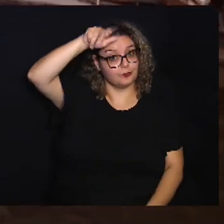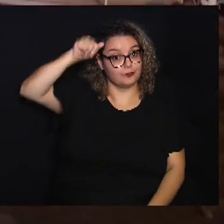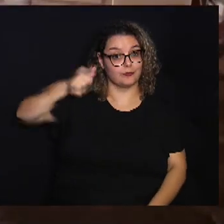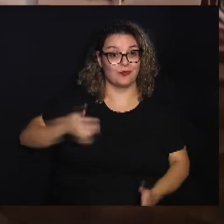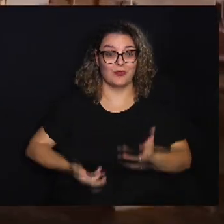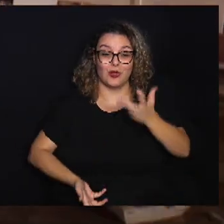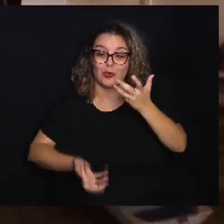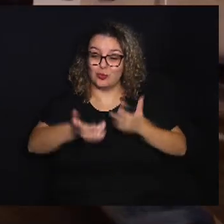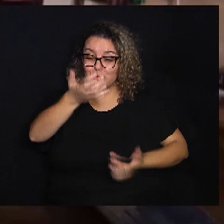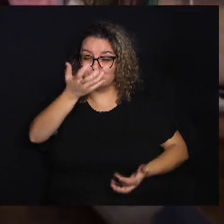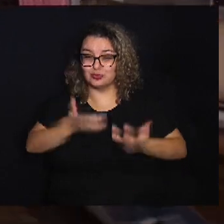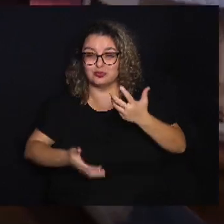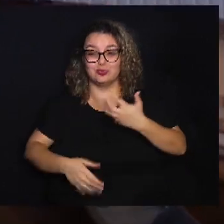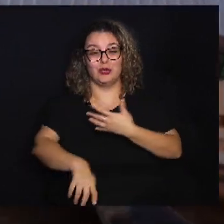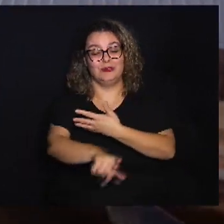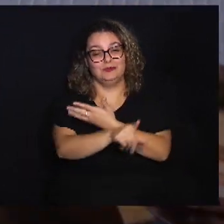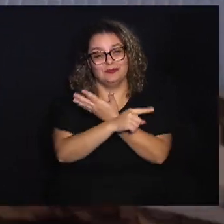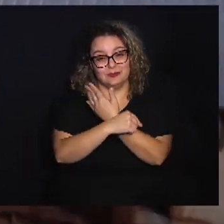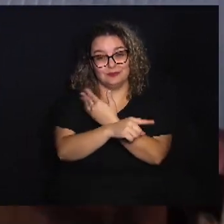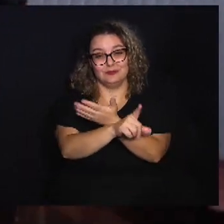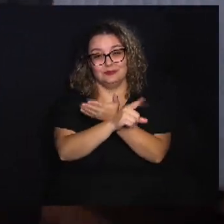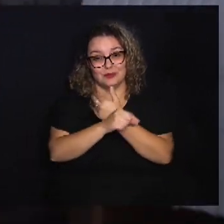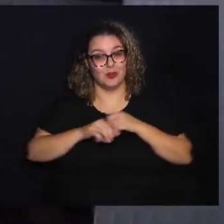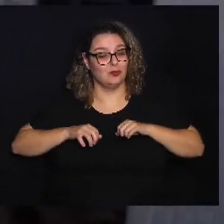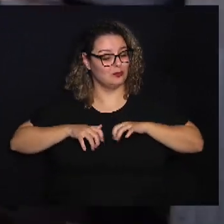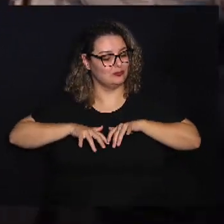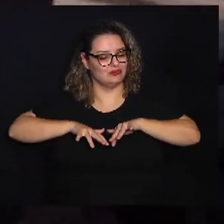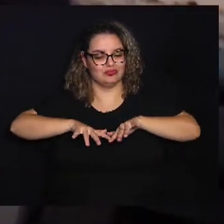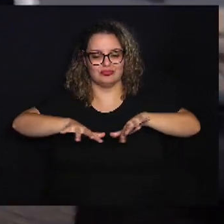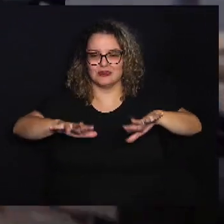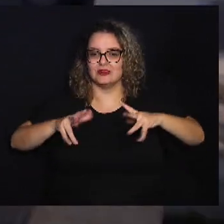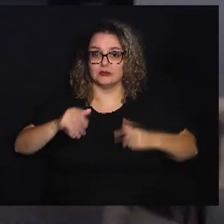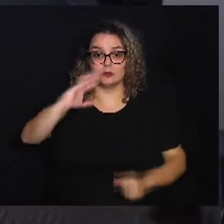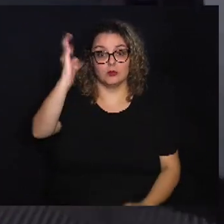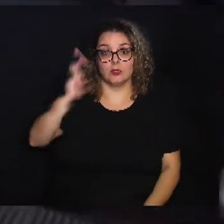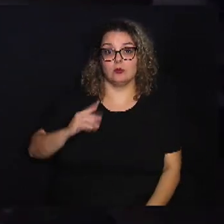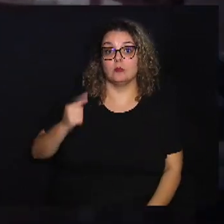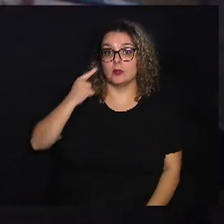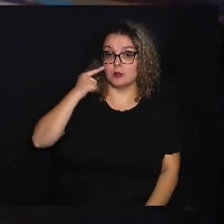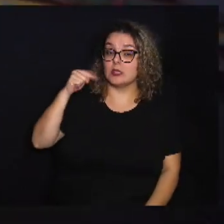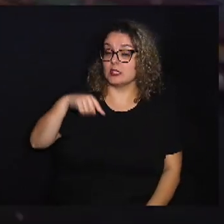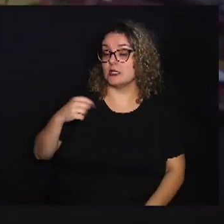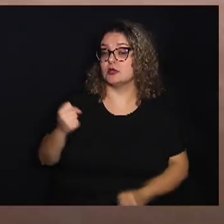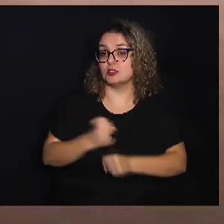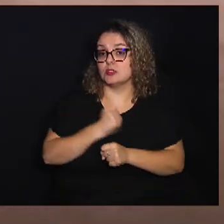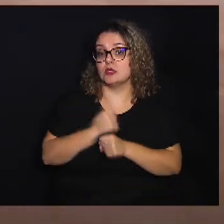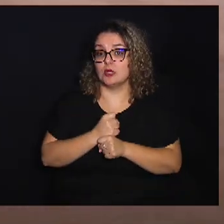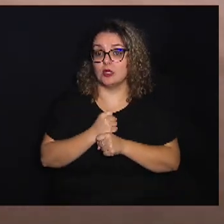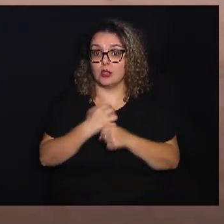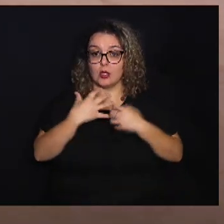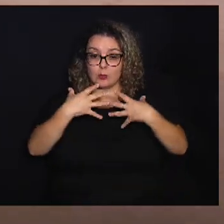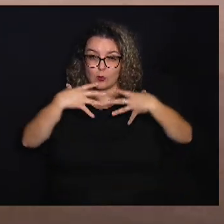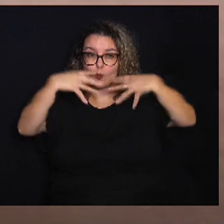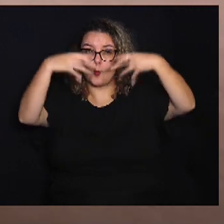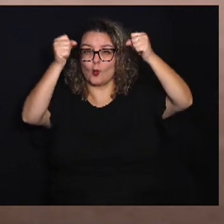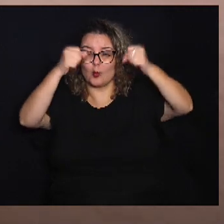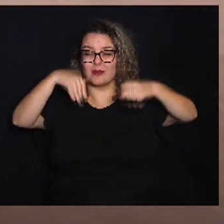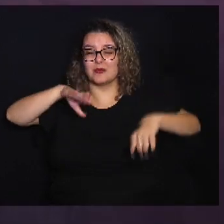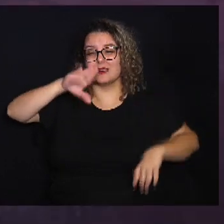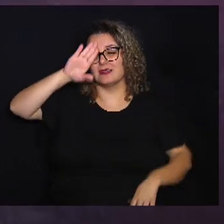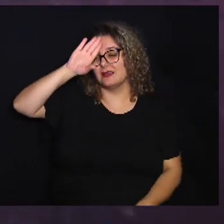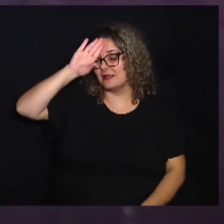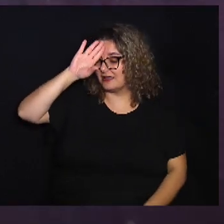no Pantanal e levou a estiagem por todo o Brasil. A previsão é de que este ano a seca será mais dramática do que a histórica